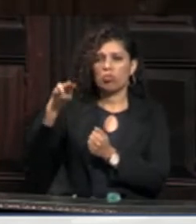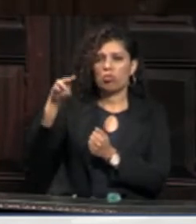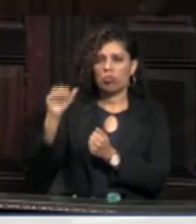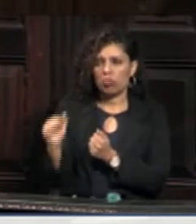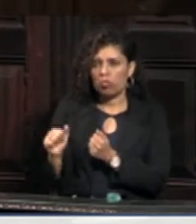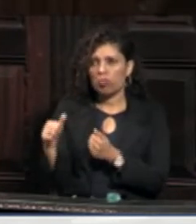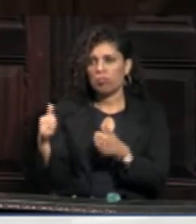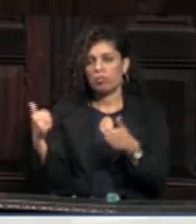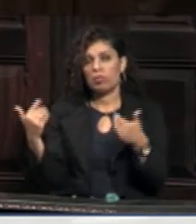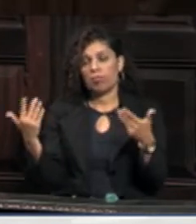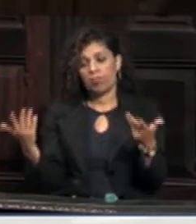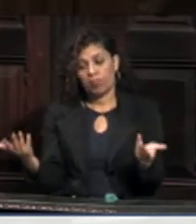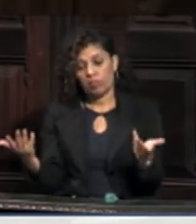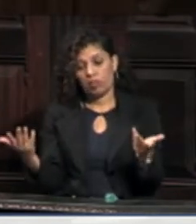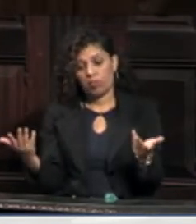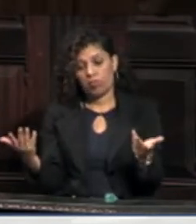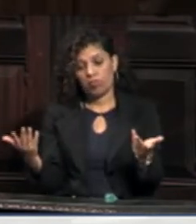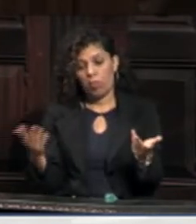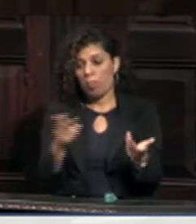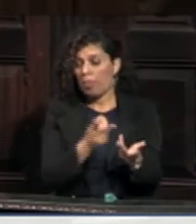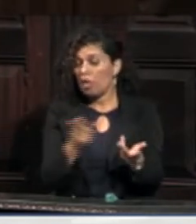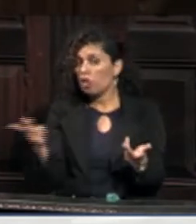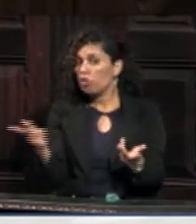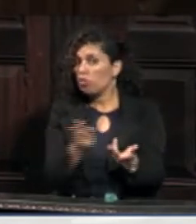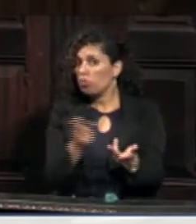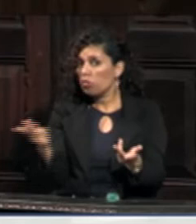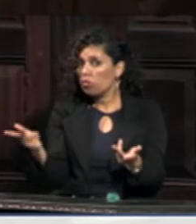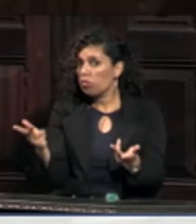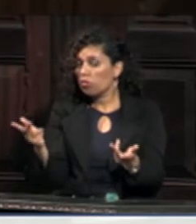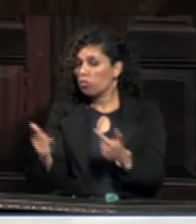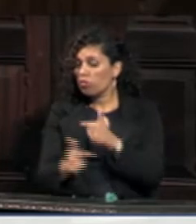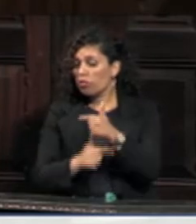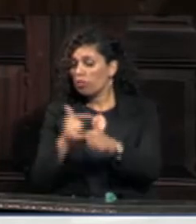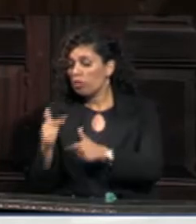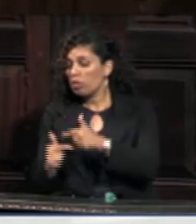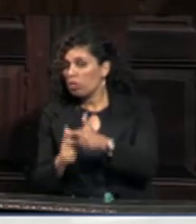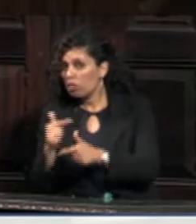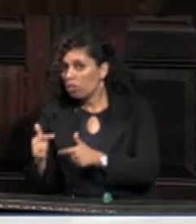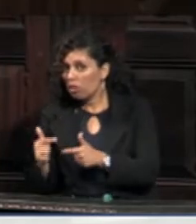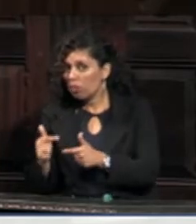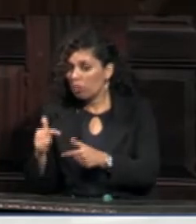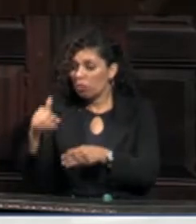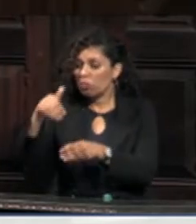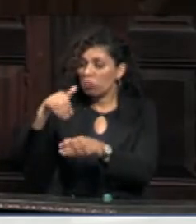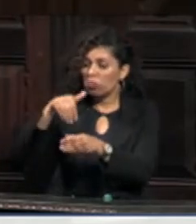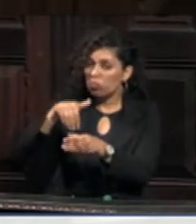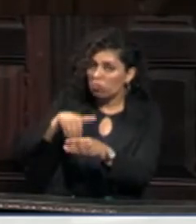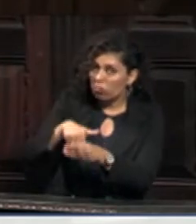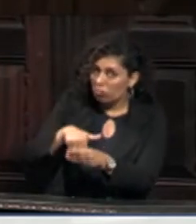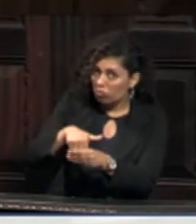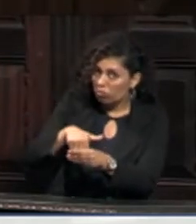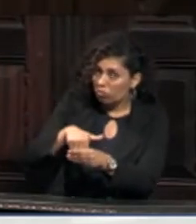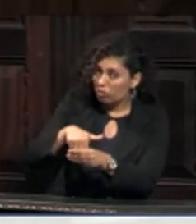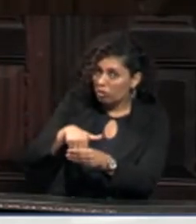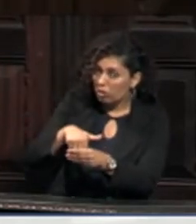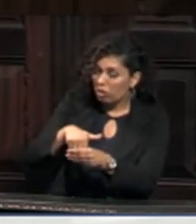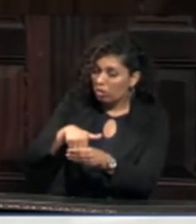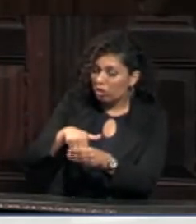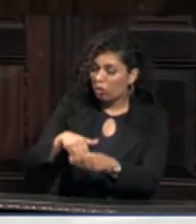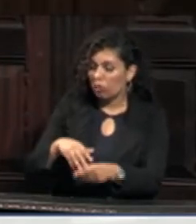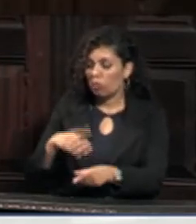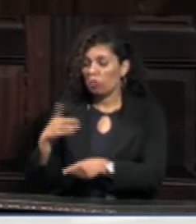Então, quem colocou o nome do senhor Michel Temer como candidato a vice e